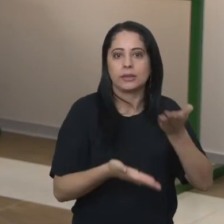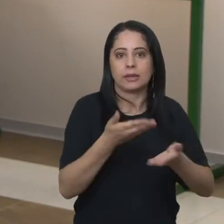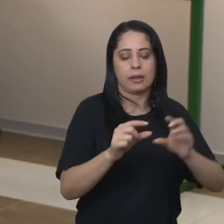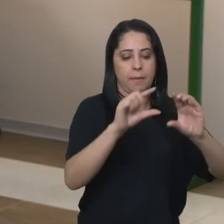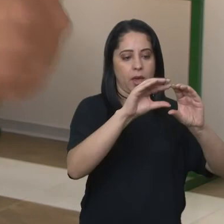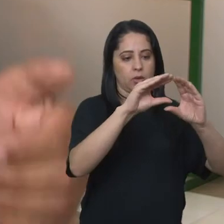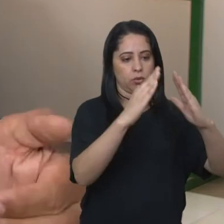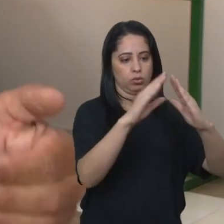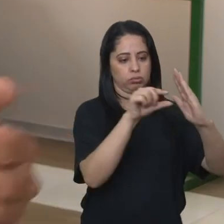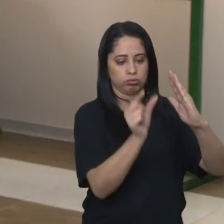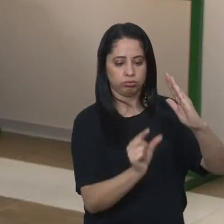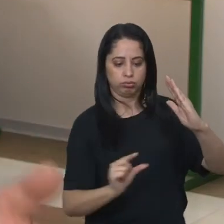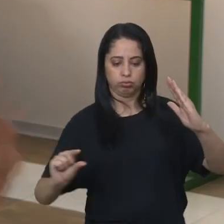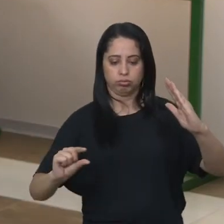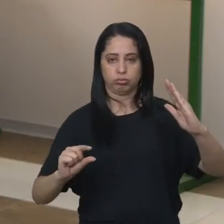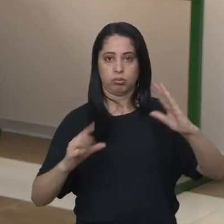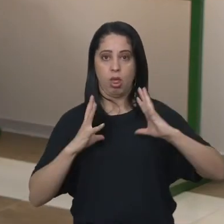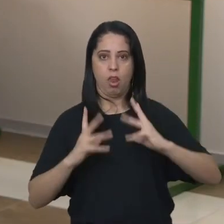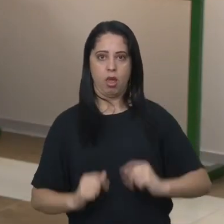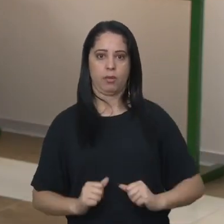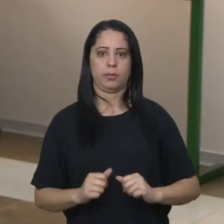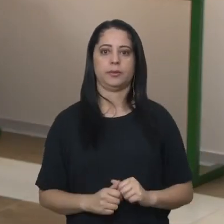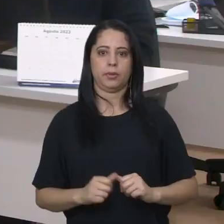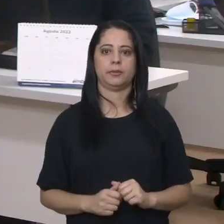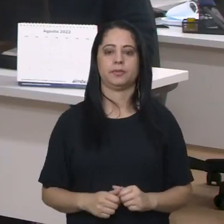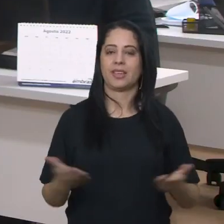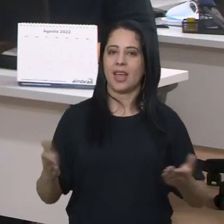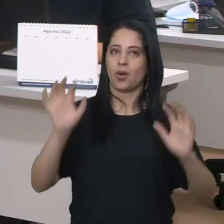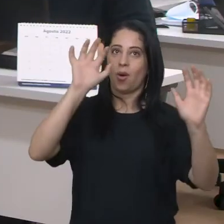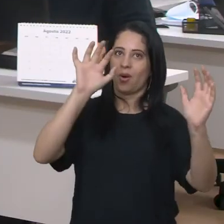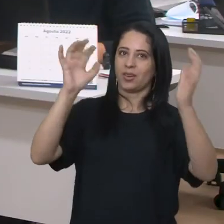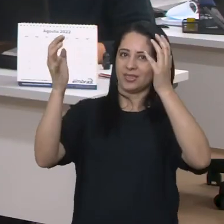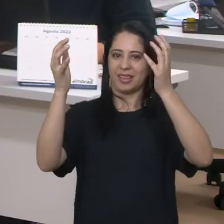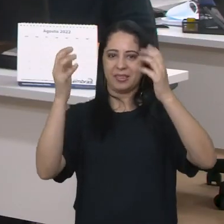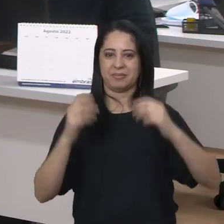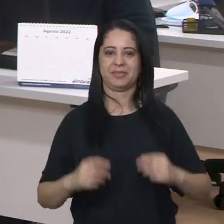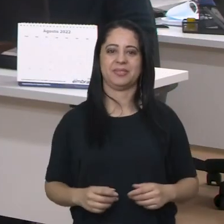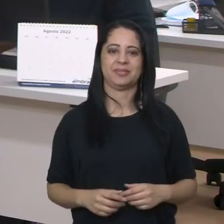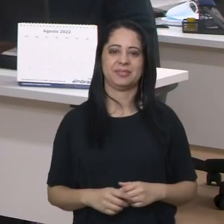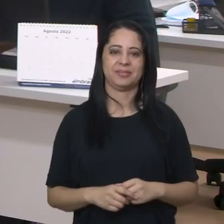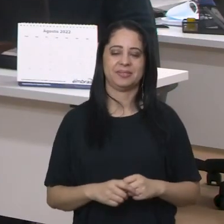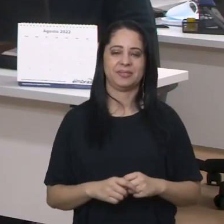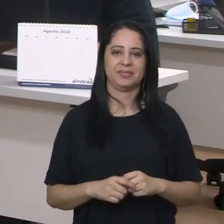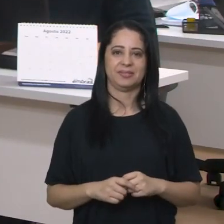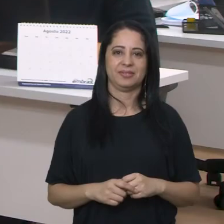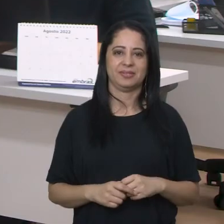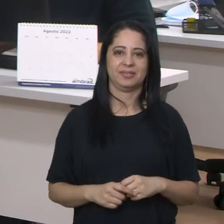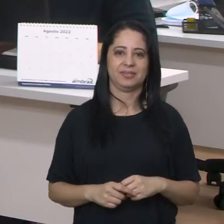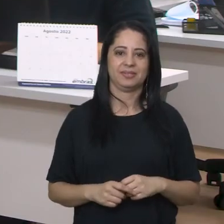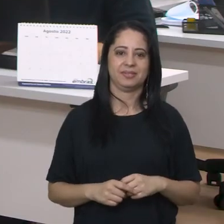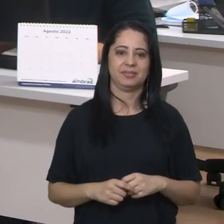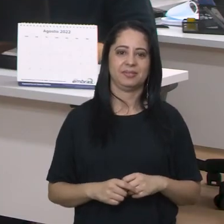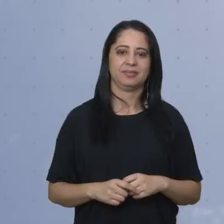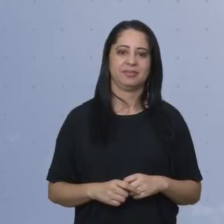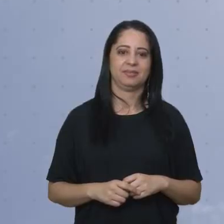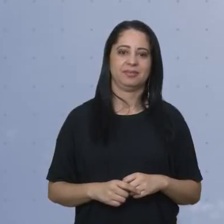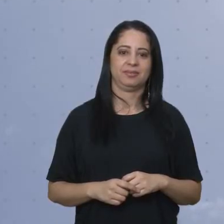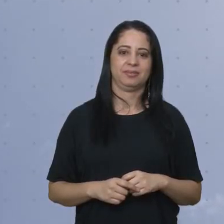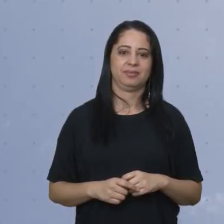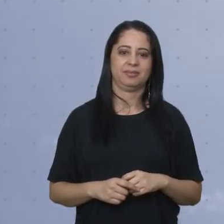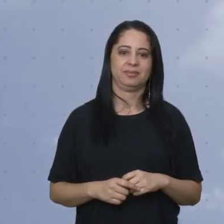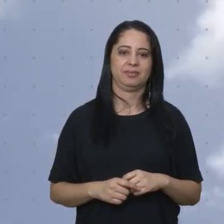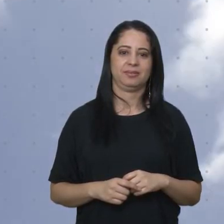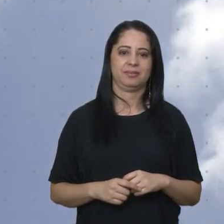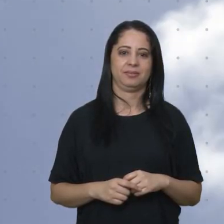de fornecimento de água e de tratamento de esgoto. E agora a gente confere a previsão do tempo para a tarde de hoje e também amanhã.